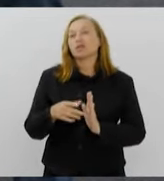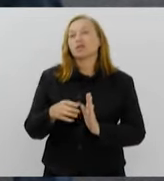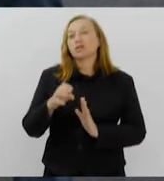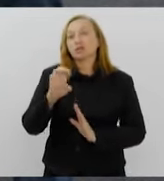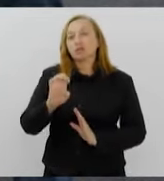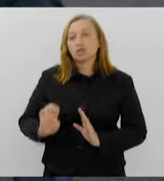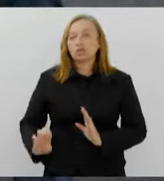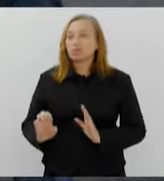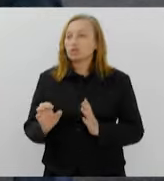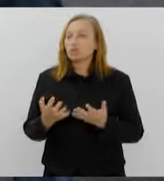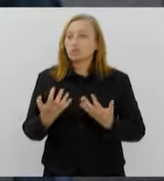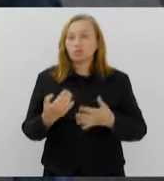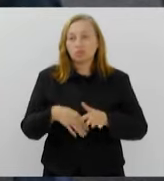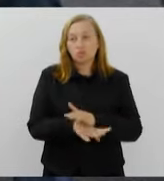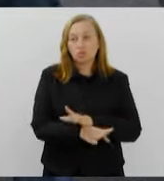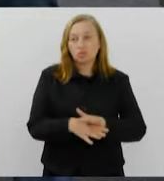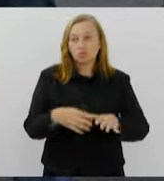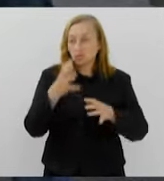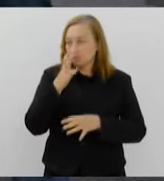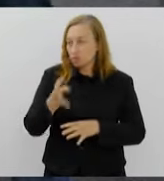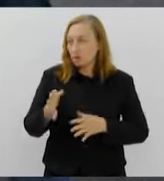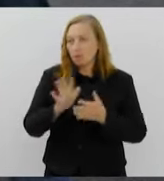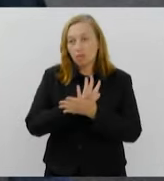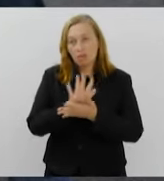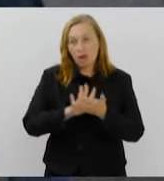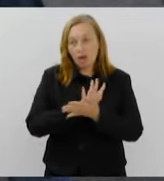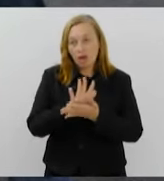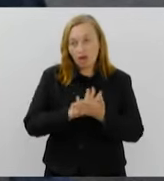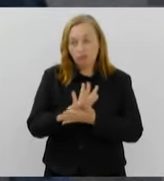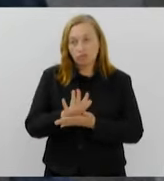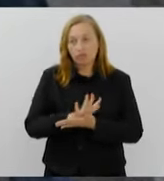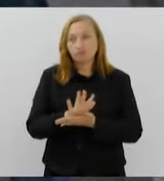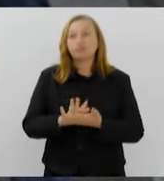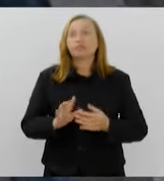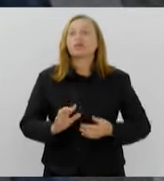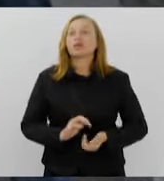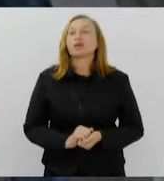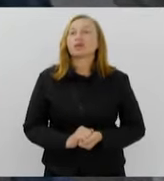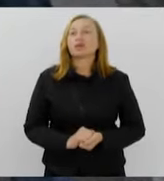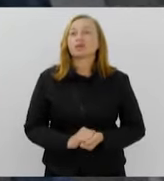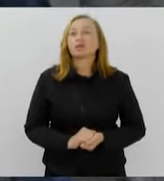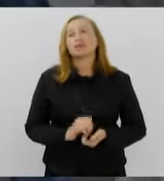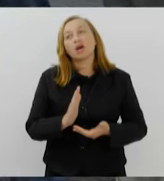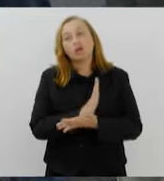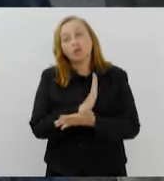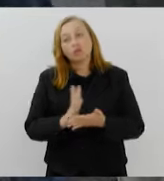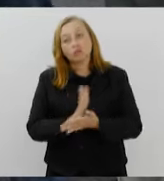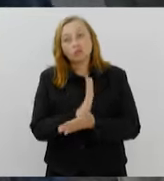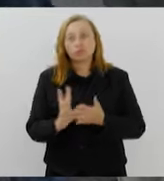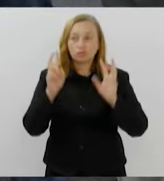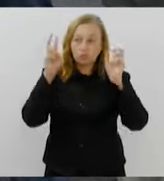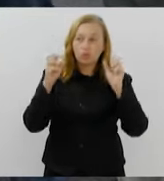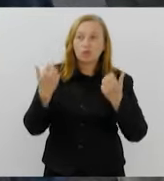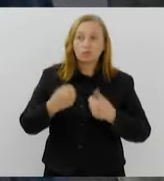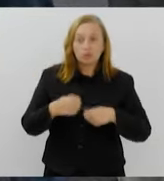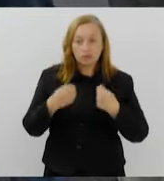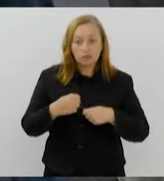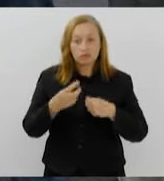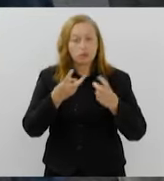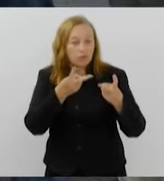costumamos fazer pré-julgamento ou juízo de valor determinadas precisam ser